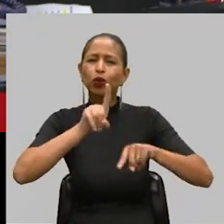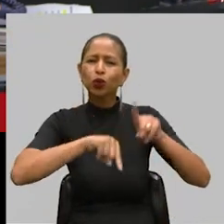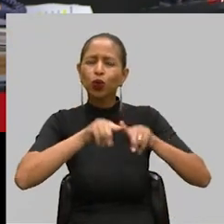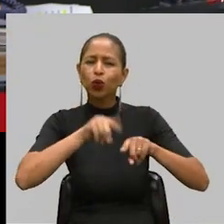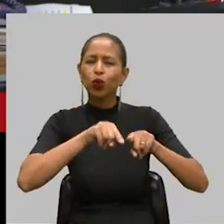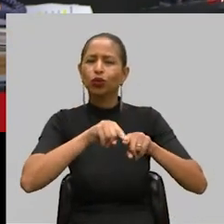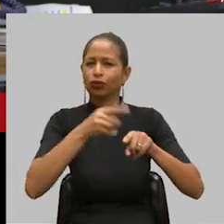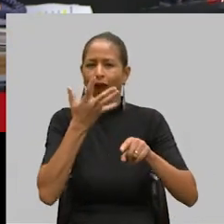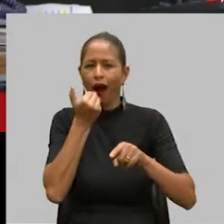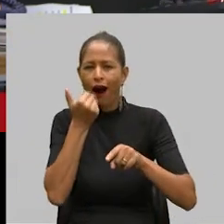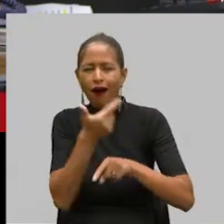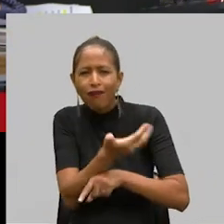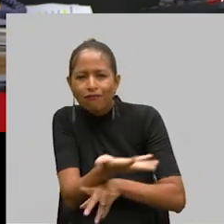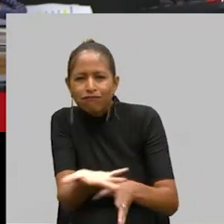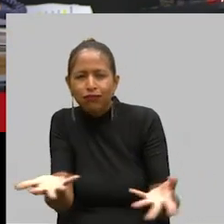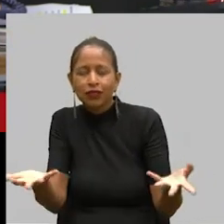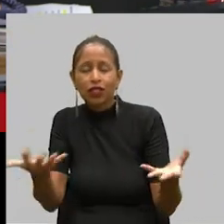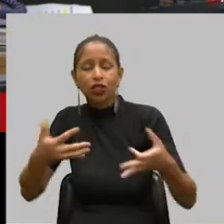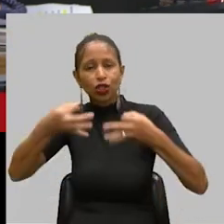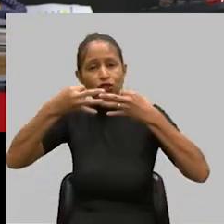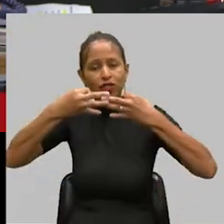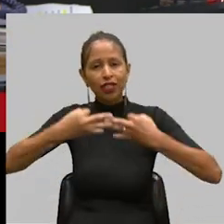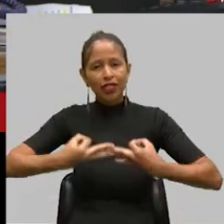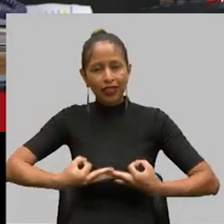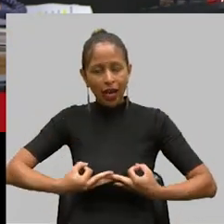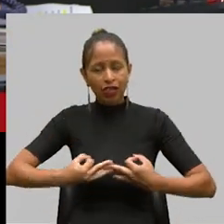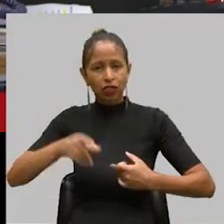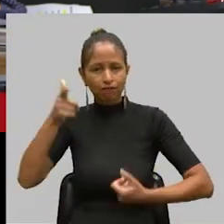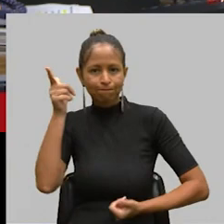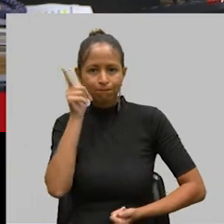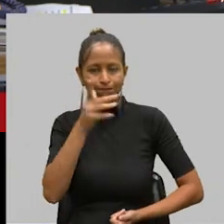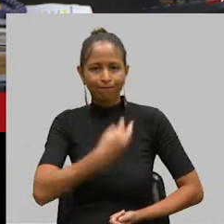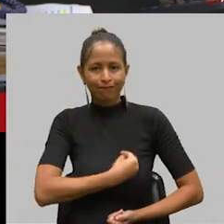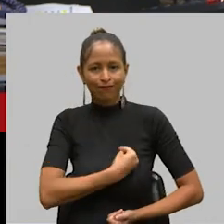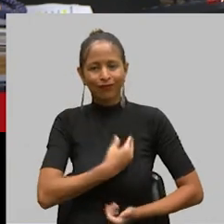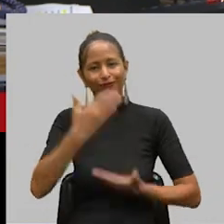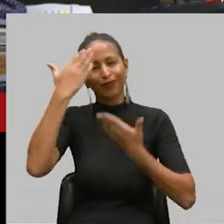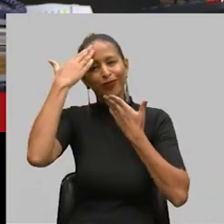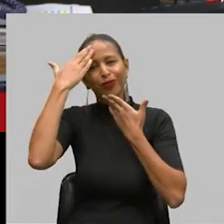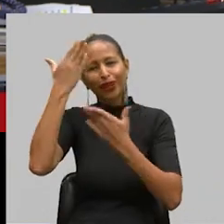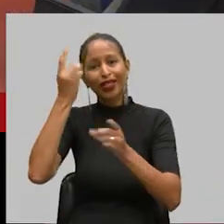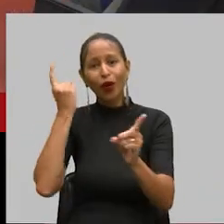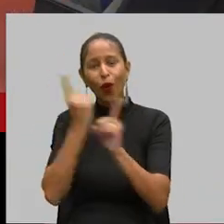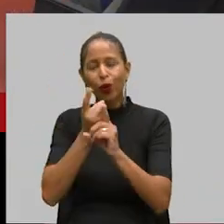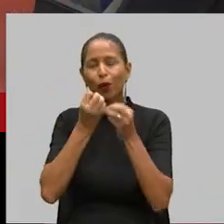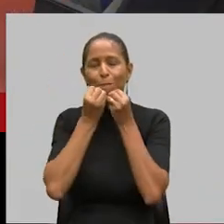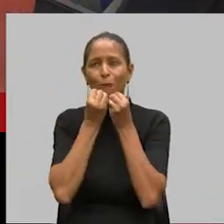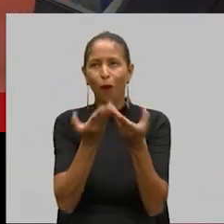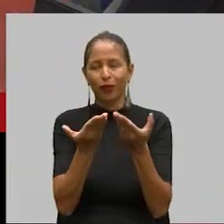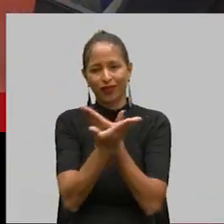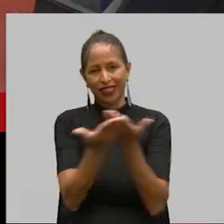orgânico que vocês tenham dignidade e tenham vida muito obrigado um bom encontro para